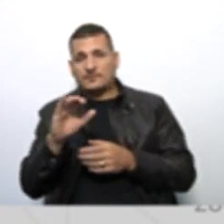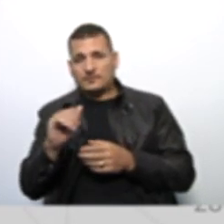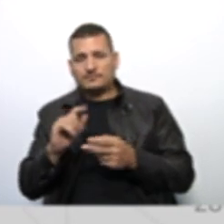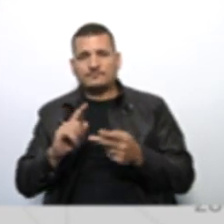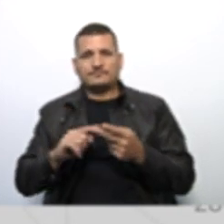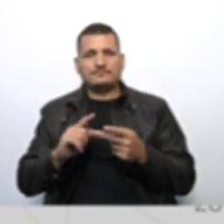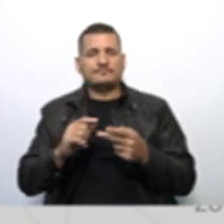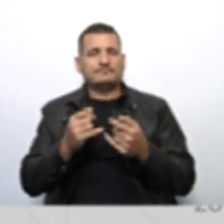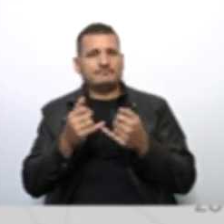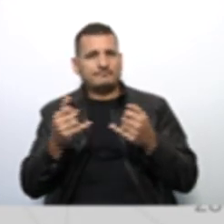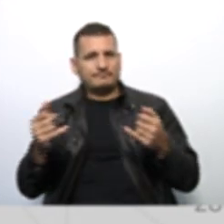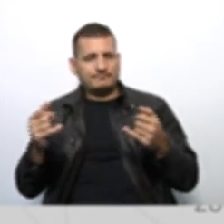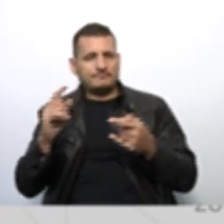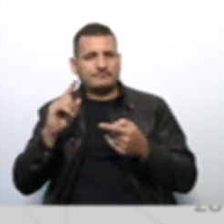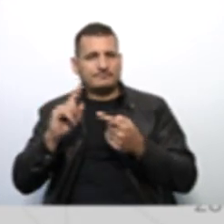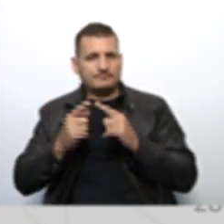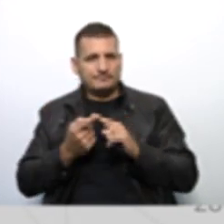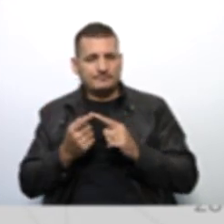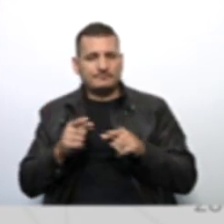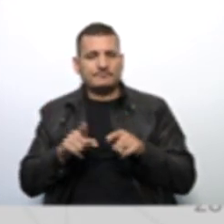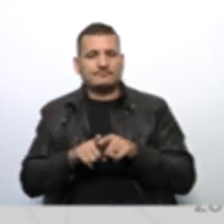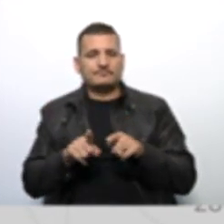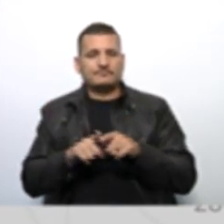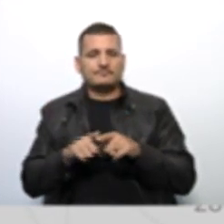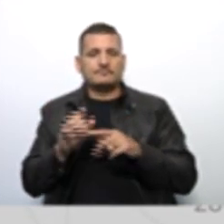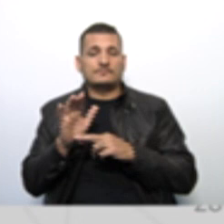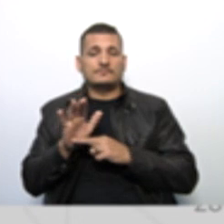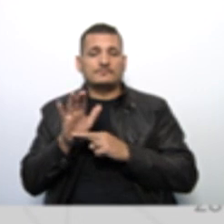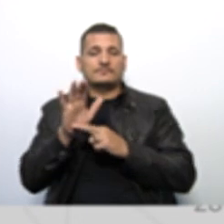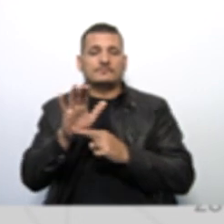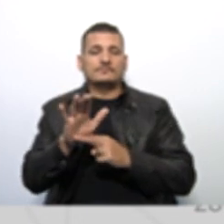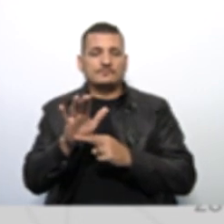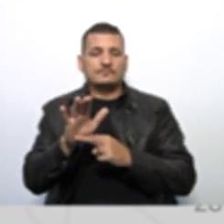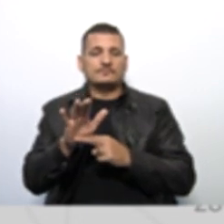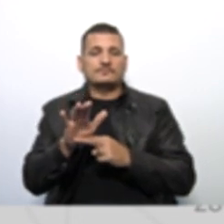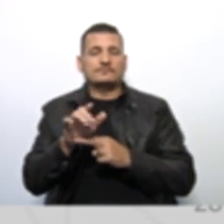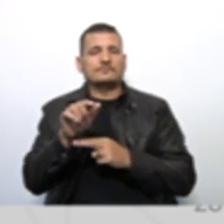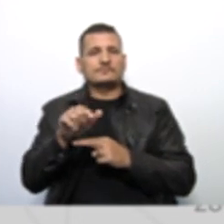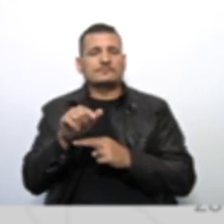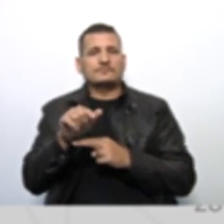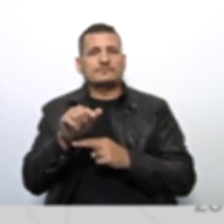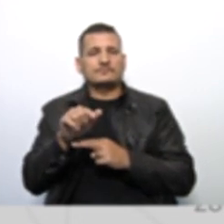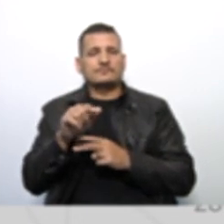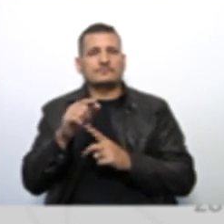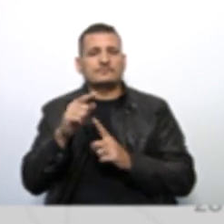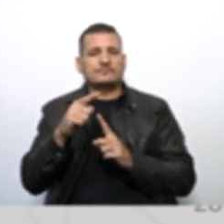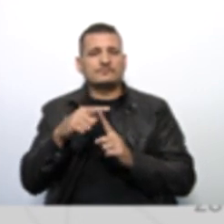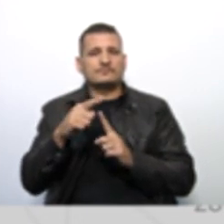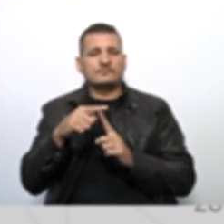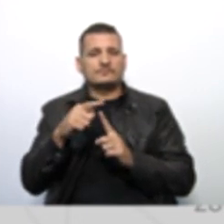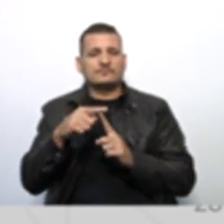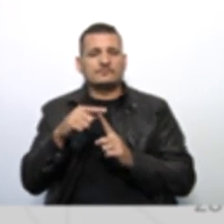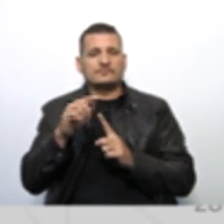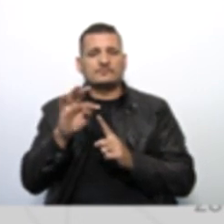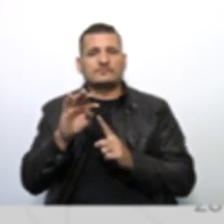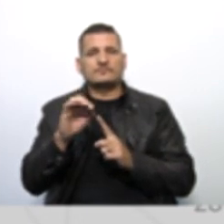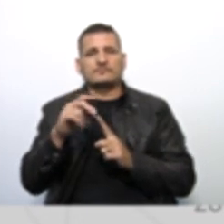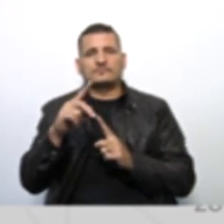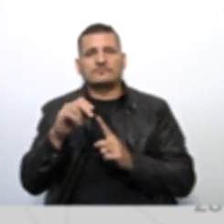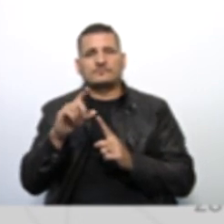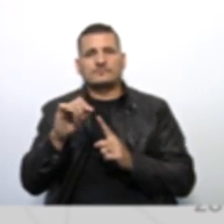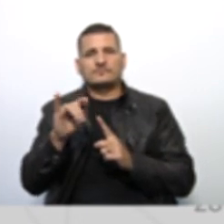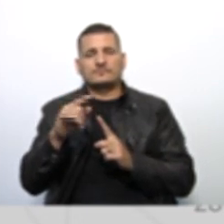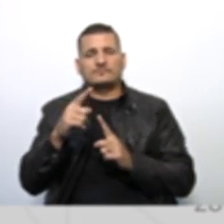e lógica que representa essa chamada é chamada topologia de rede,